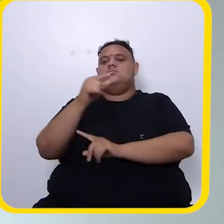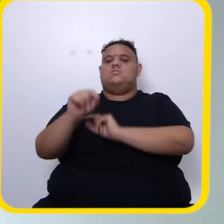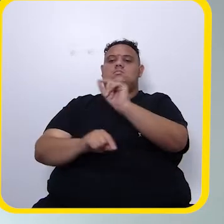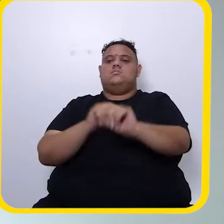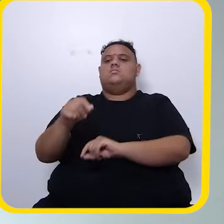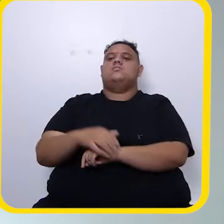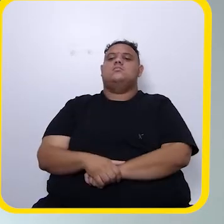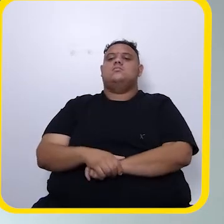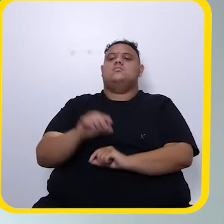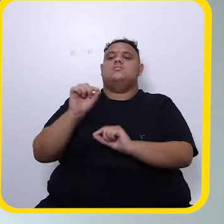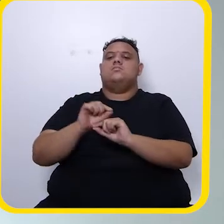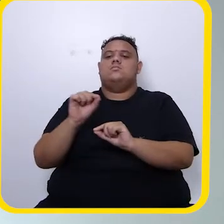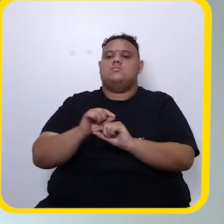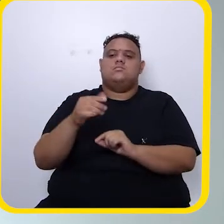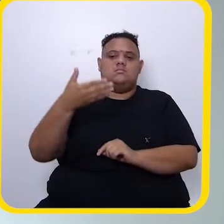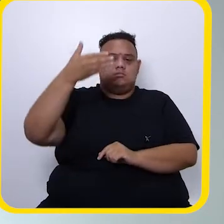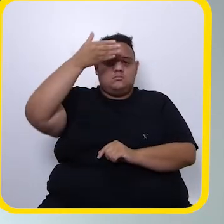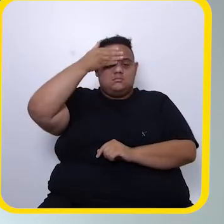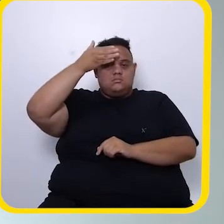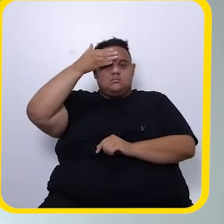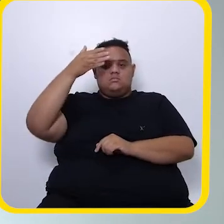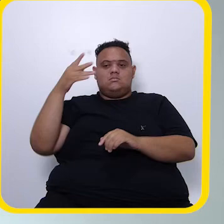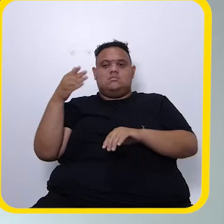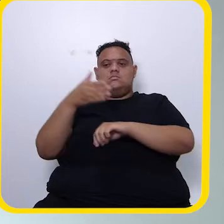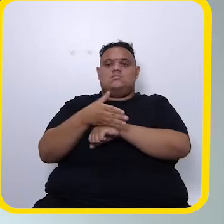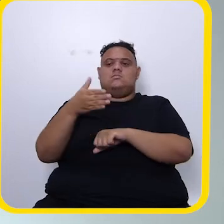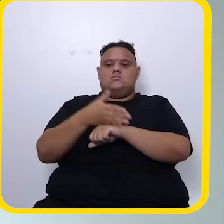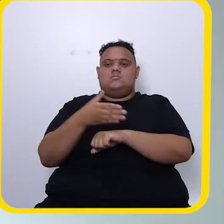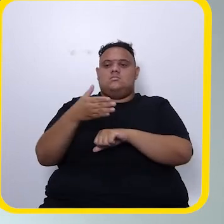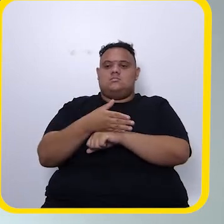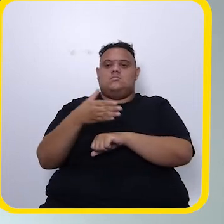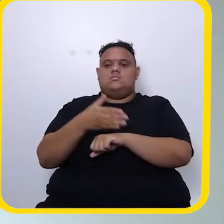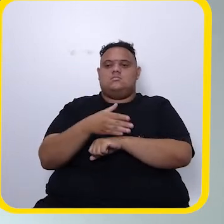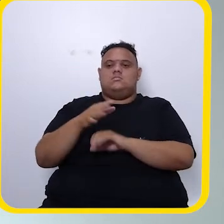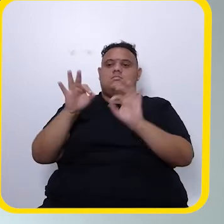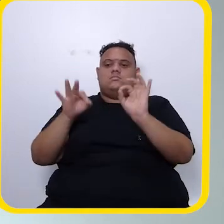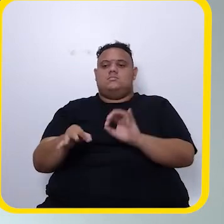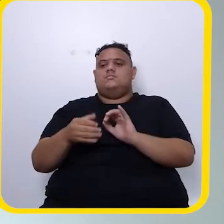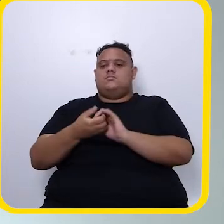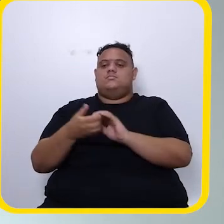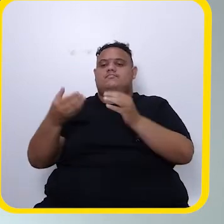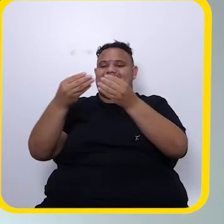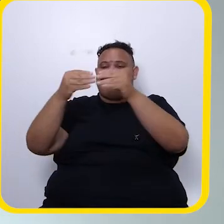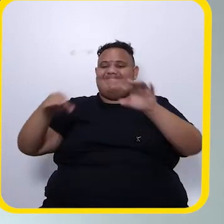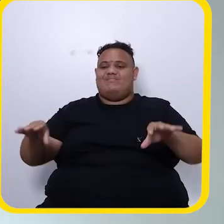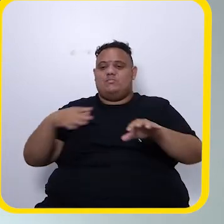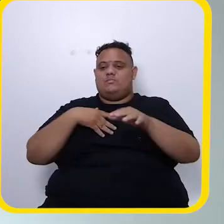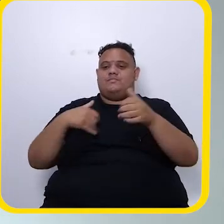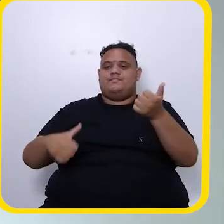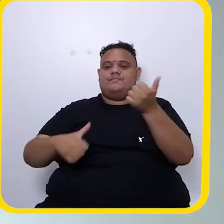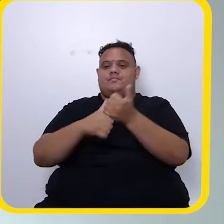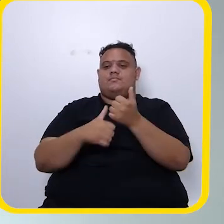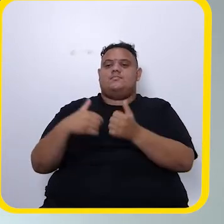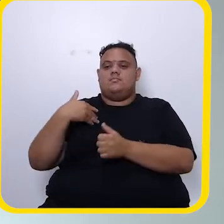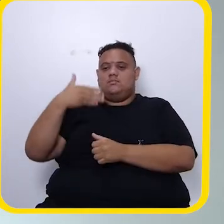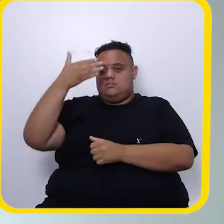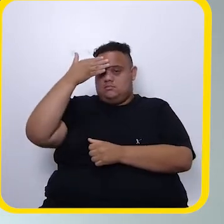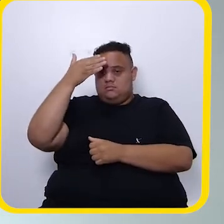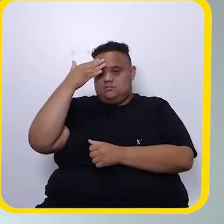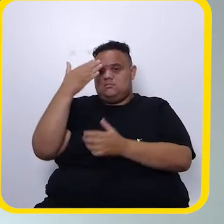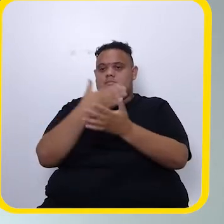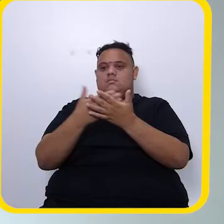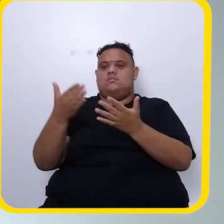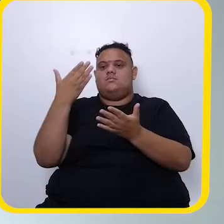também fez com que Cuba, né, entrasse em decadência, né? Então, sem o apoio da União Soviética, Cuba,